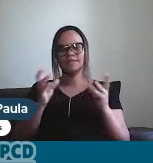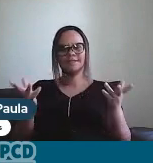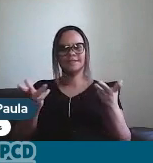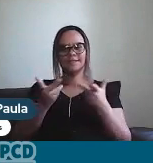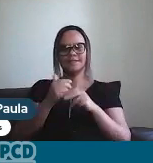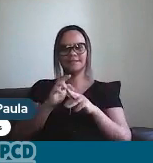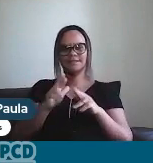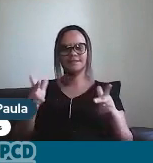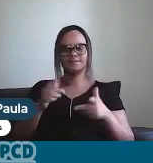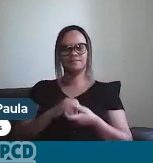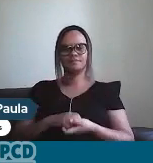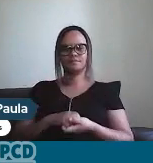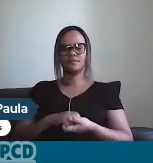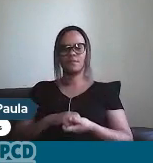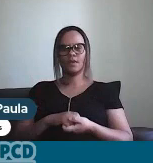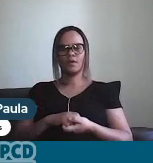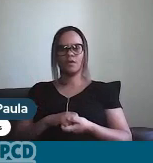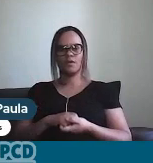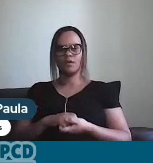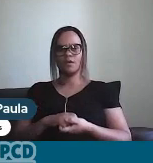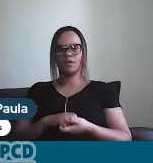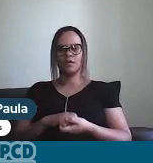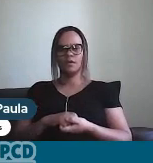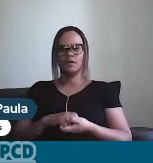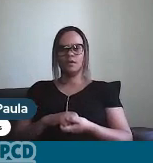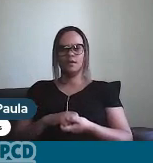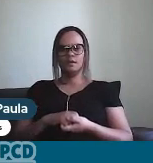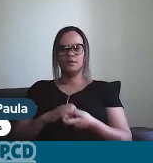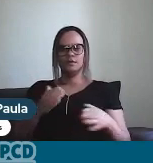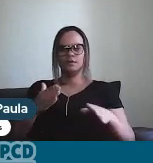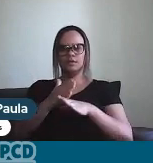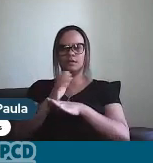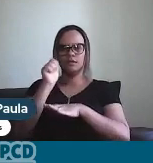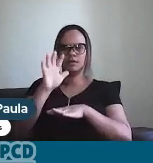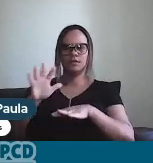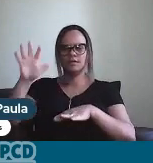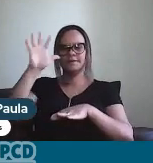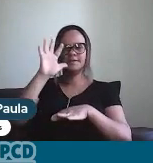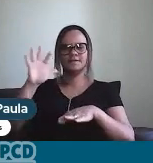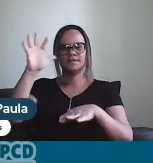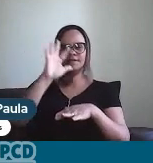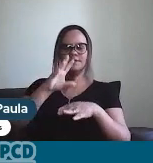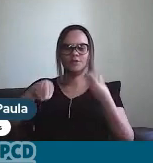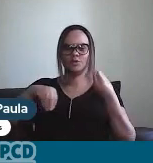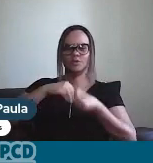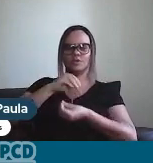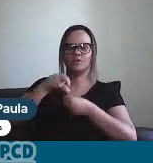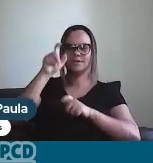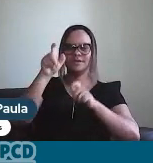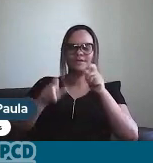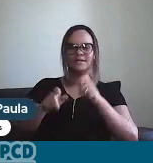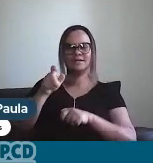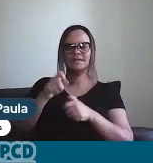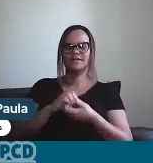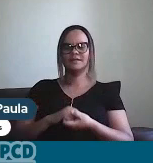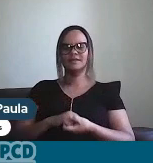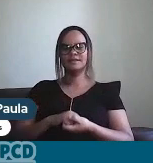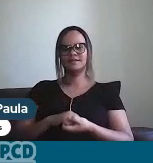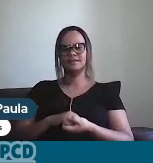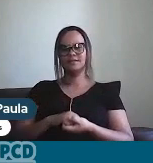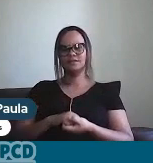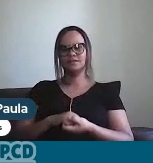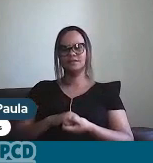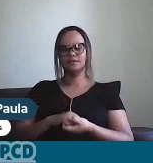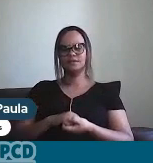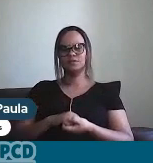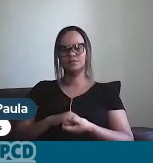diferente no sentido de conseguir efetivar mesmo as questões, com participação dos estados, a gente está tentando já envolver as pessoas nessas conferências estaduais, né, sobre